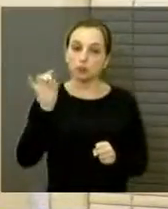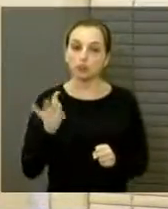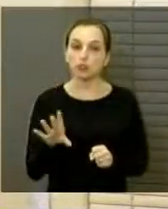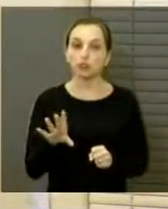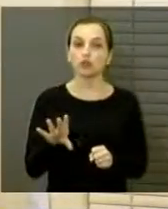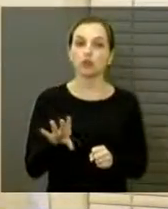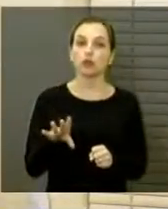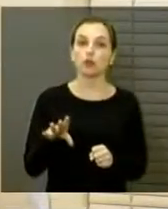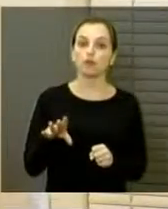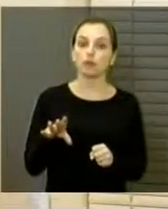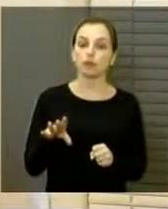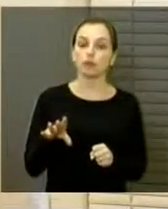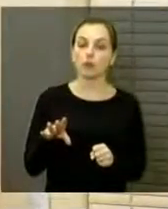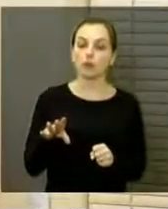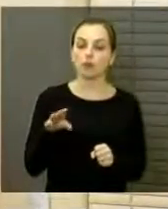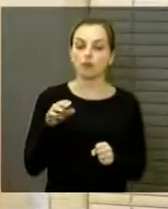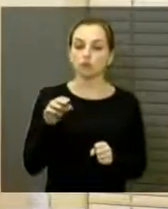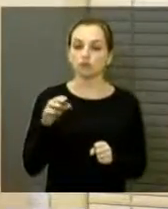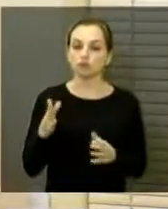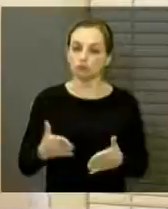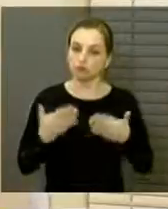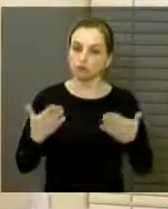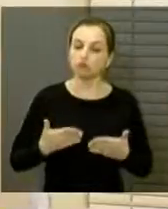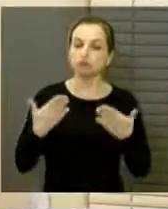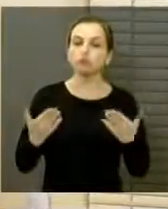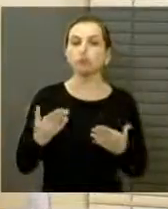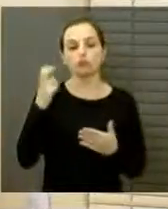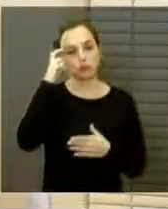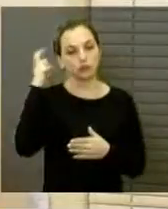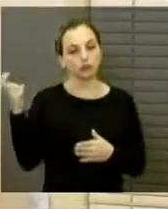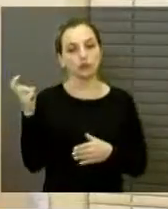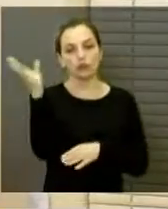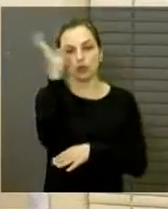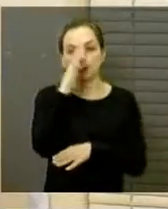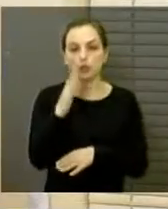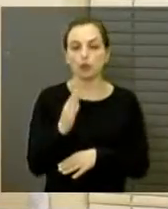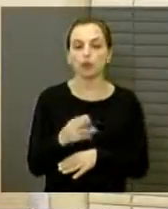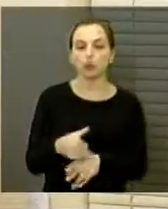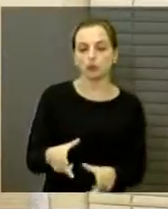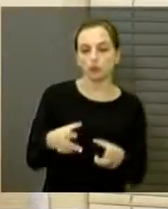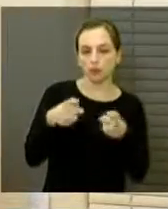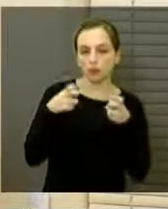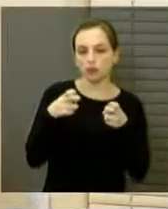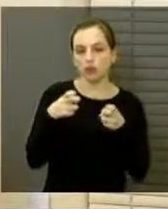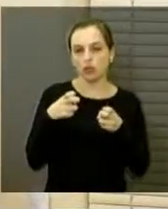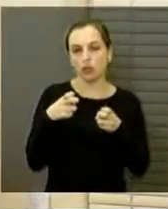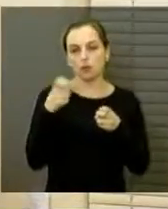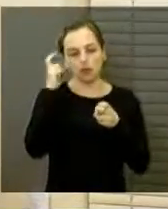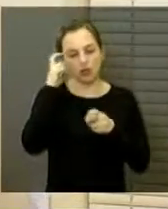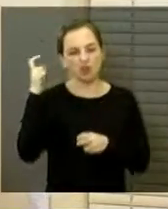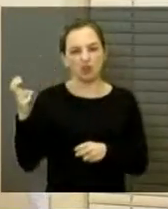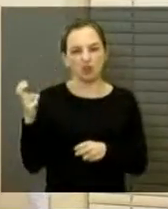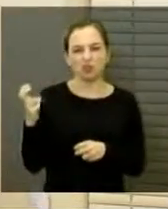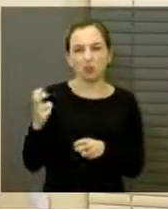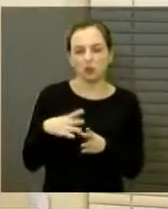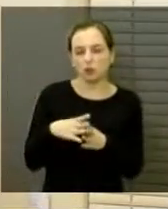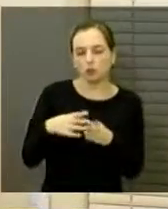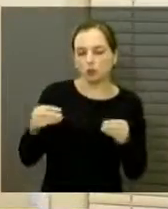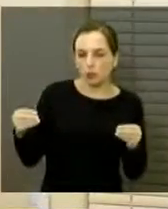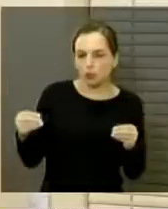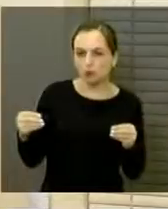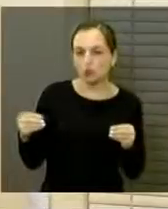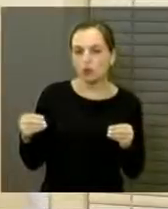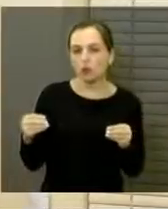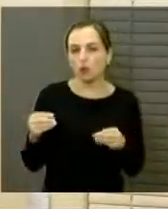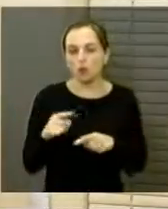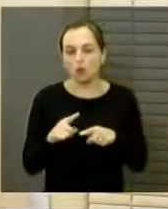para poder se investir em cultura, porque no Brasil afora o que a gente percebe é que a cultura ainda é tratada de forma bastante efêmera, como um